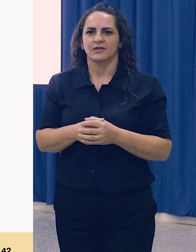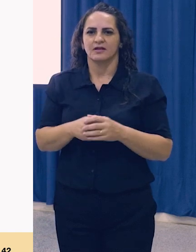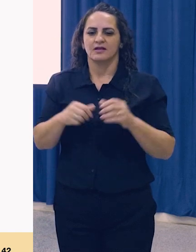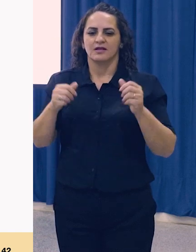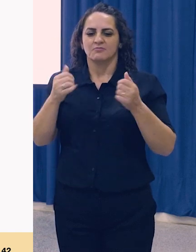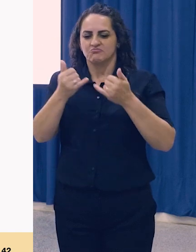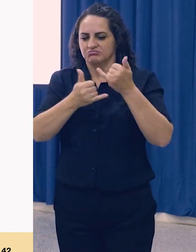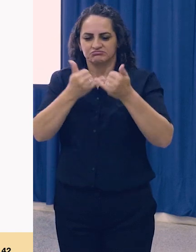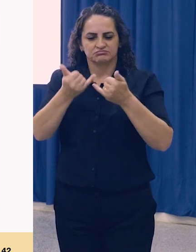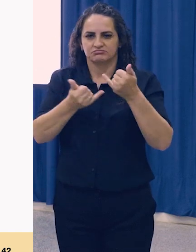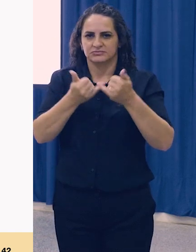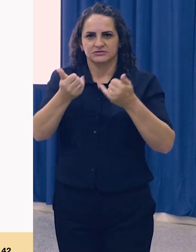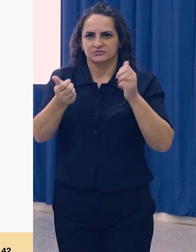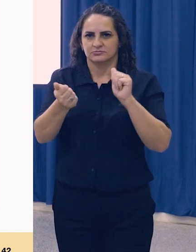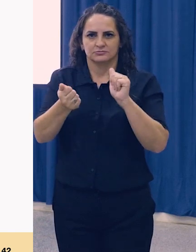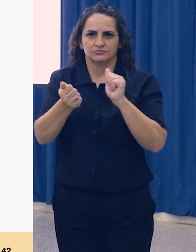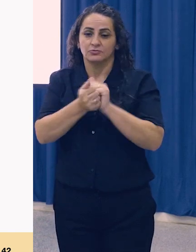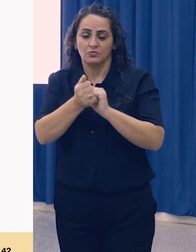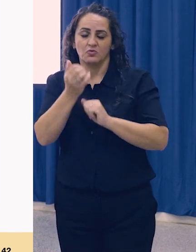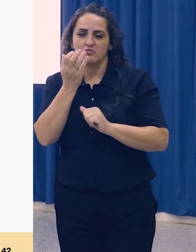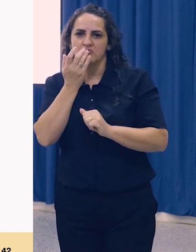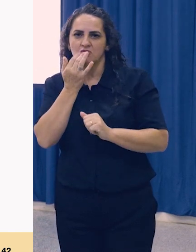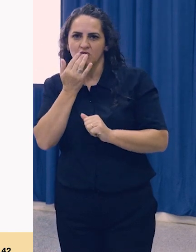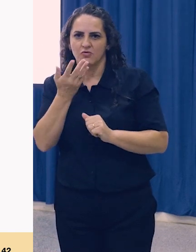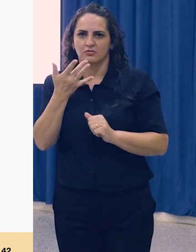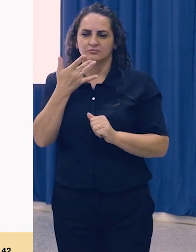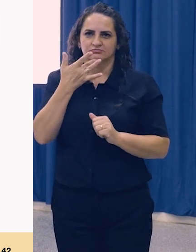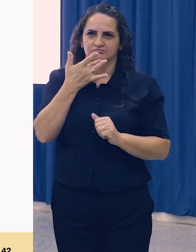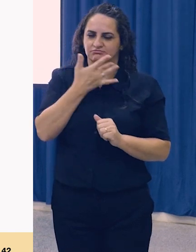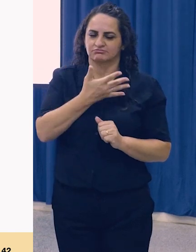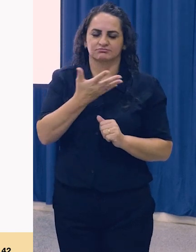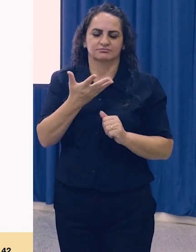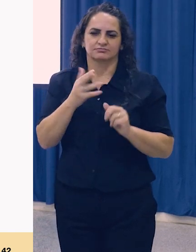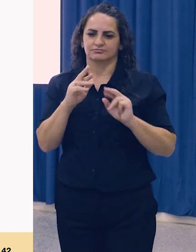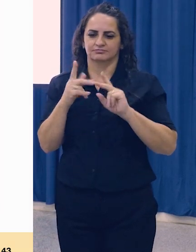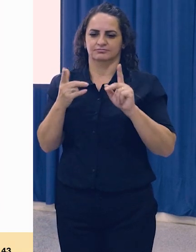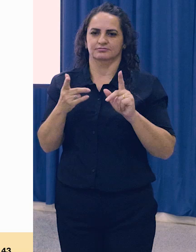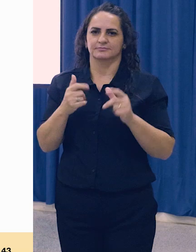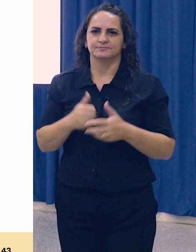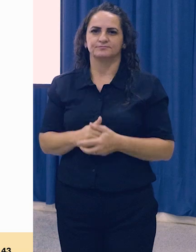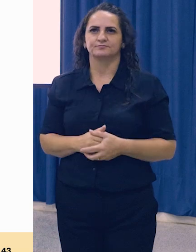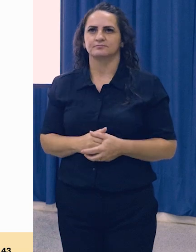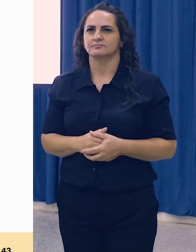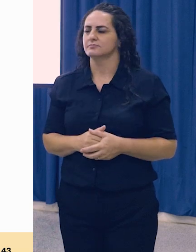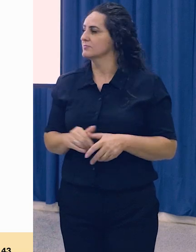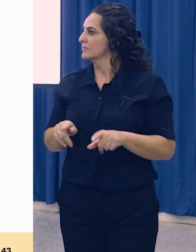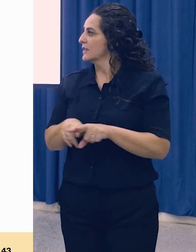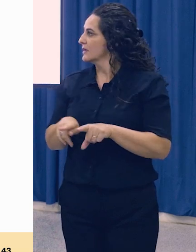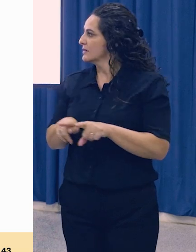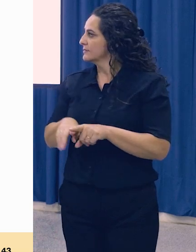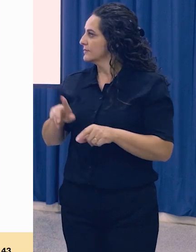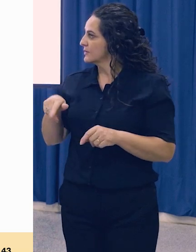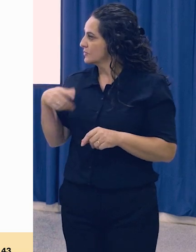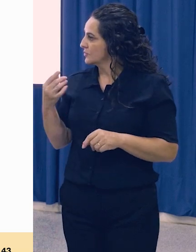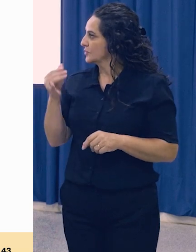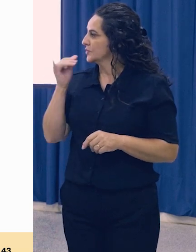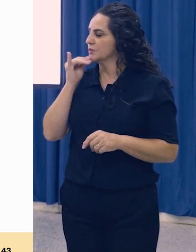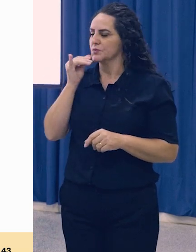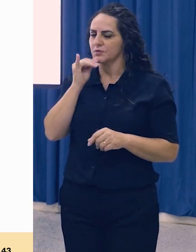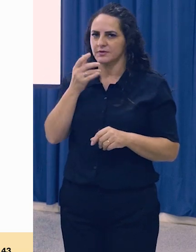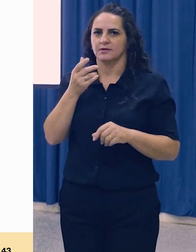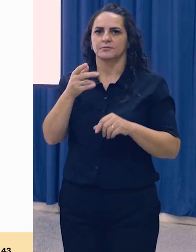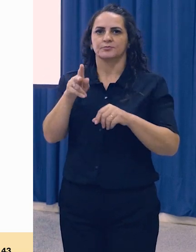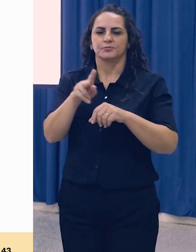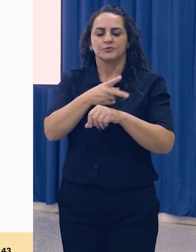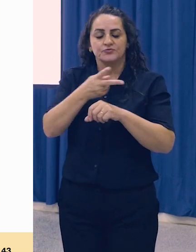bonequinhos, ou o próprio lanche tem uma cor, um sabor, uma estética diferente. Eu trouxe aqui outro exemplo também de ventos